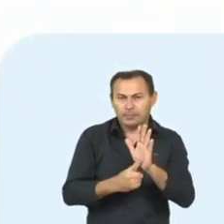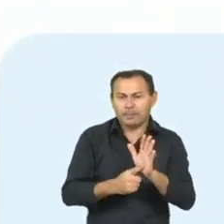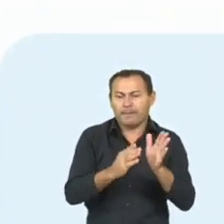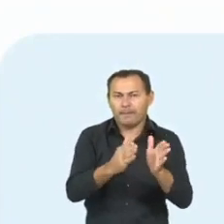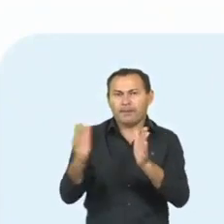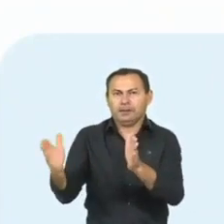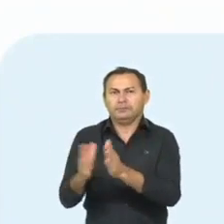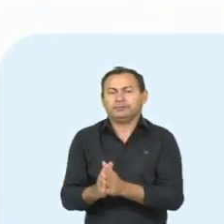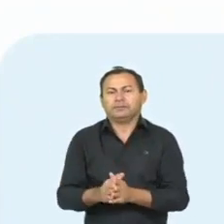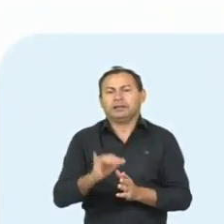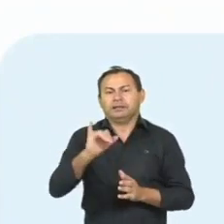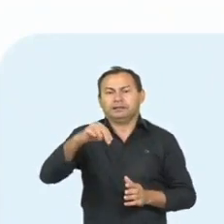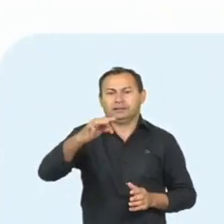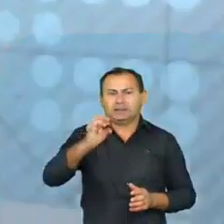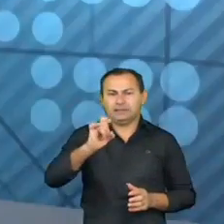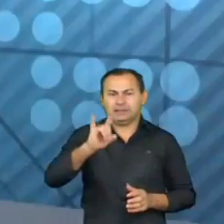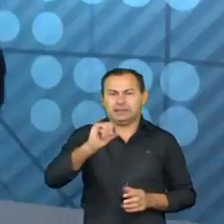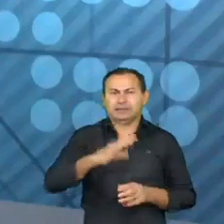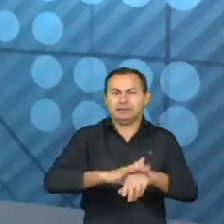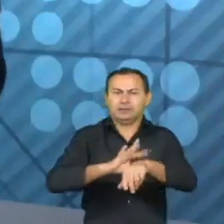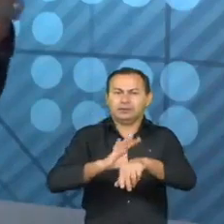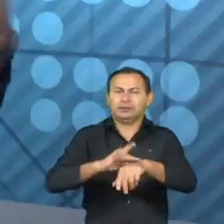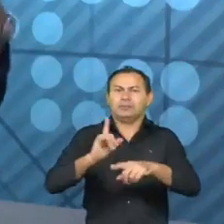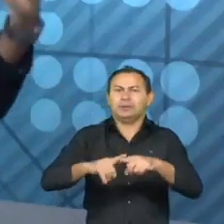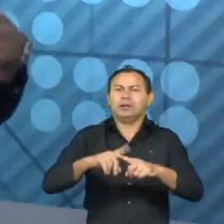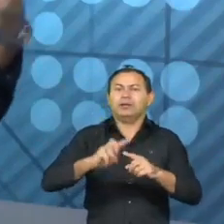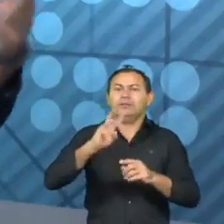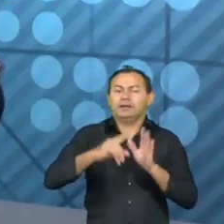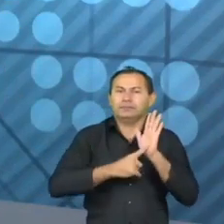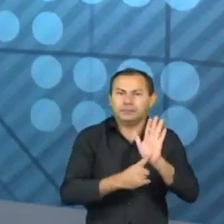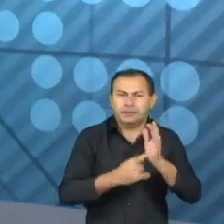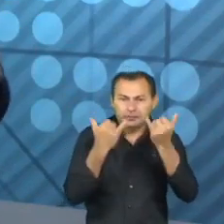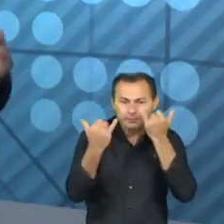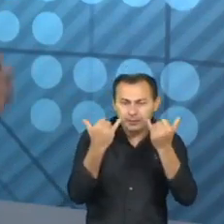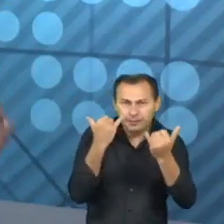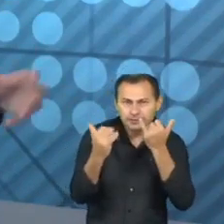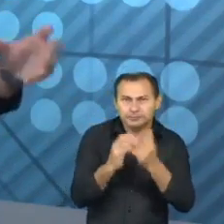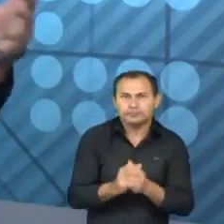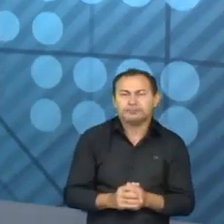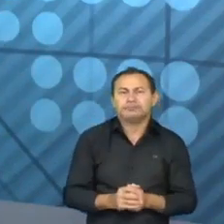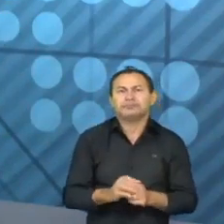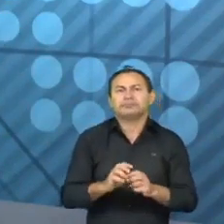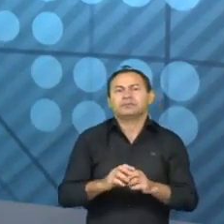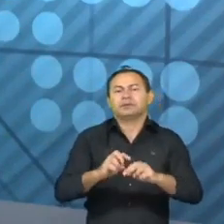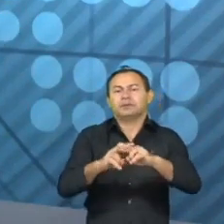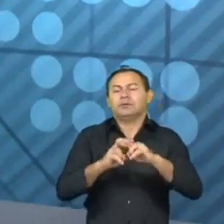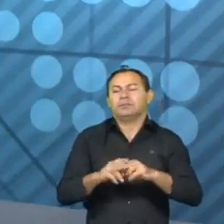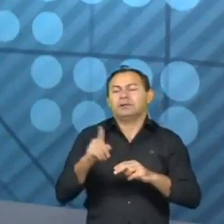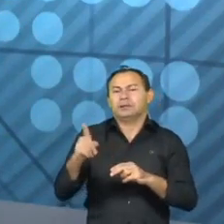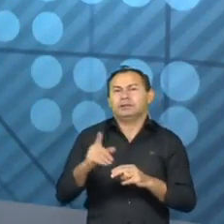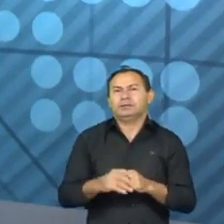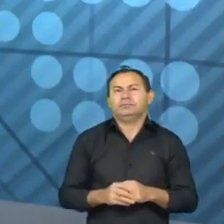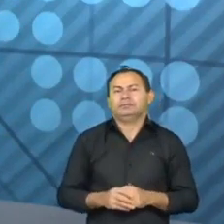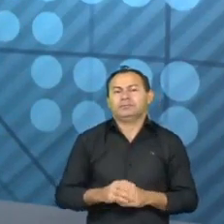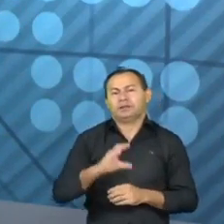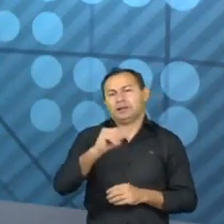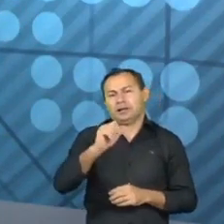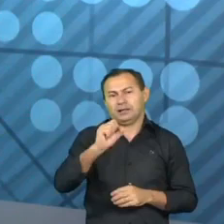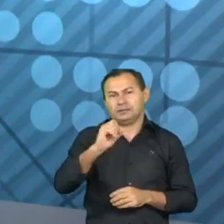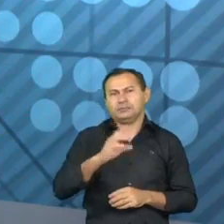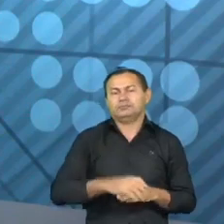da intensidade da doença, porque ela vai trazer essas informações sobre esses